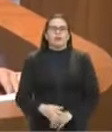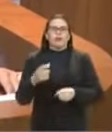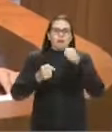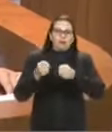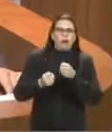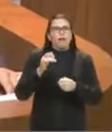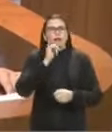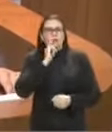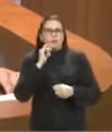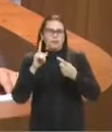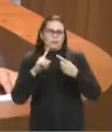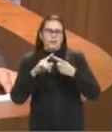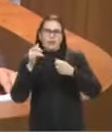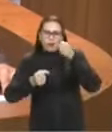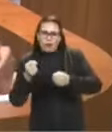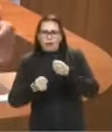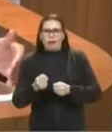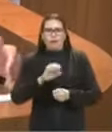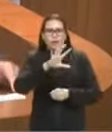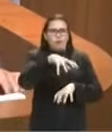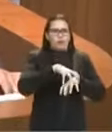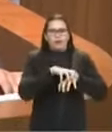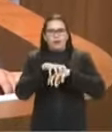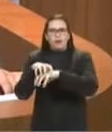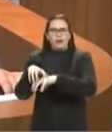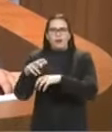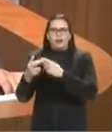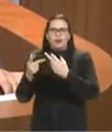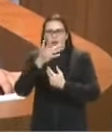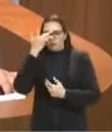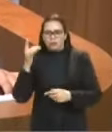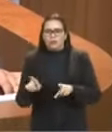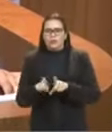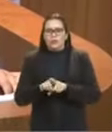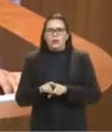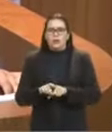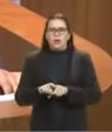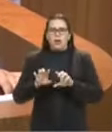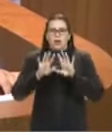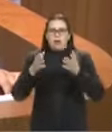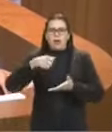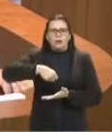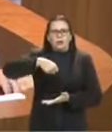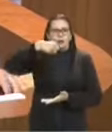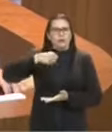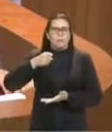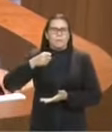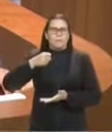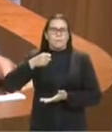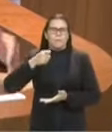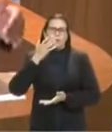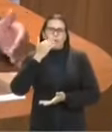mobilização dos pertences das pessoas, cestas básicas, estamos indicando cesta básica para a cidade de Poção de